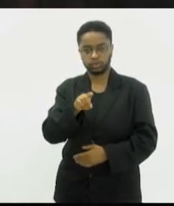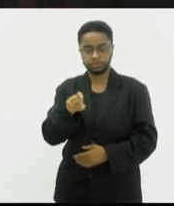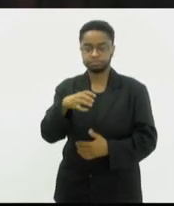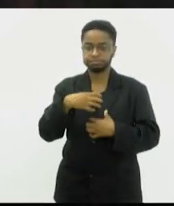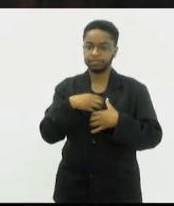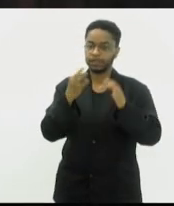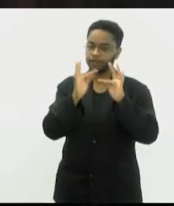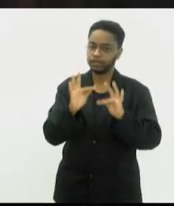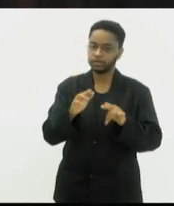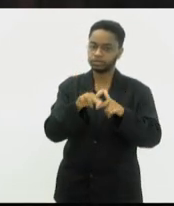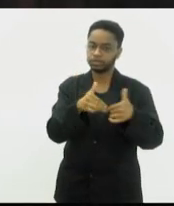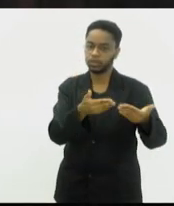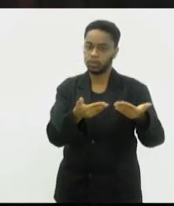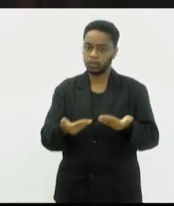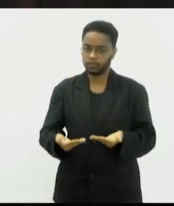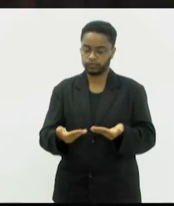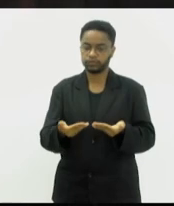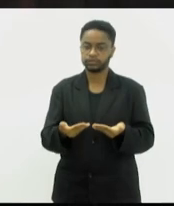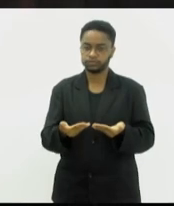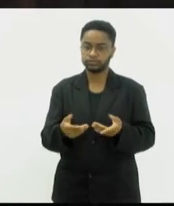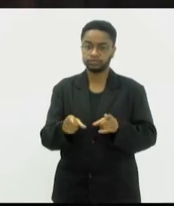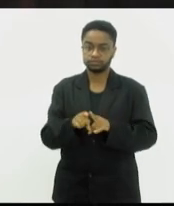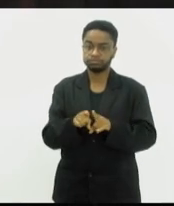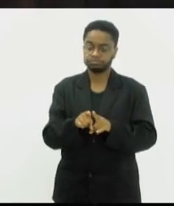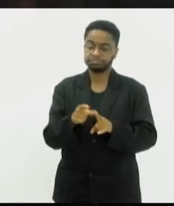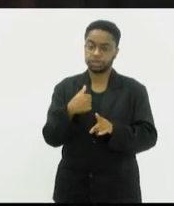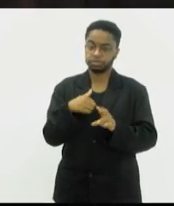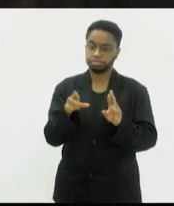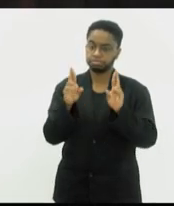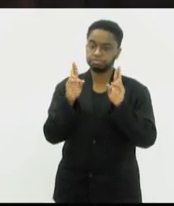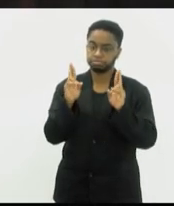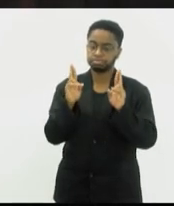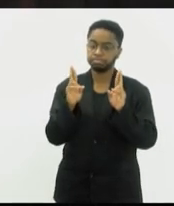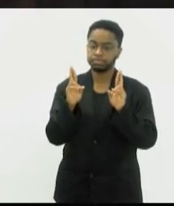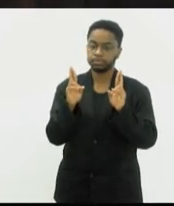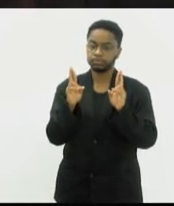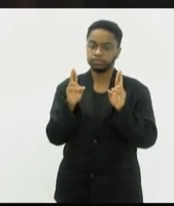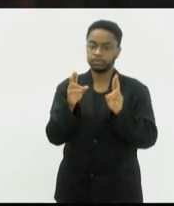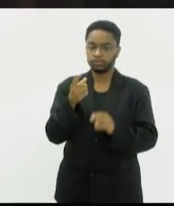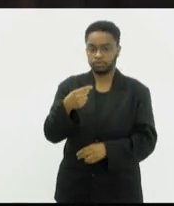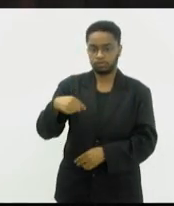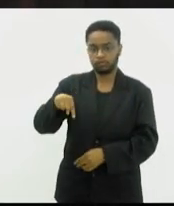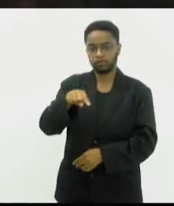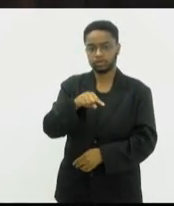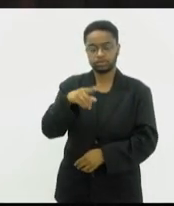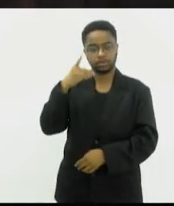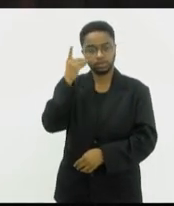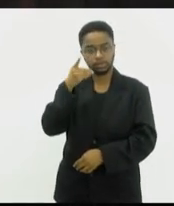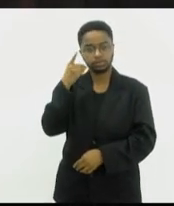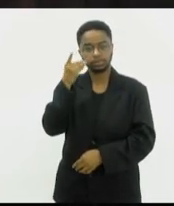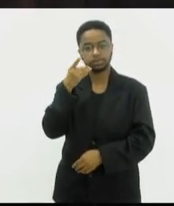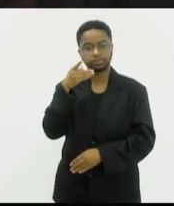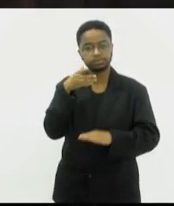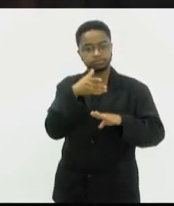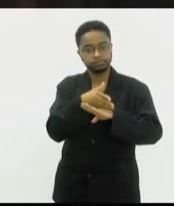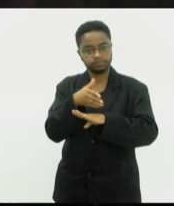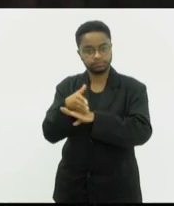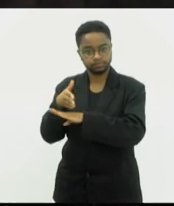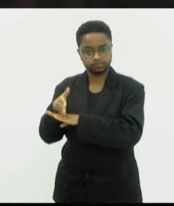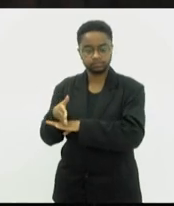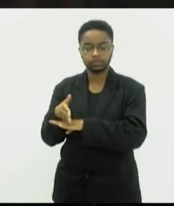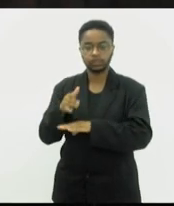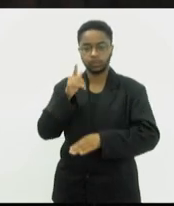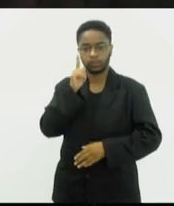convite, né? E espero mesmo que muitos de nós lá possamos